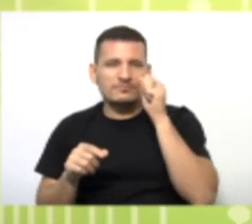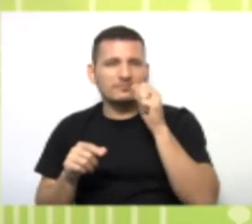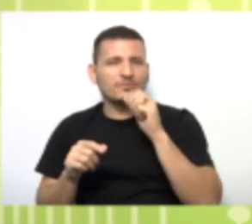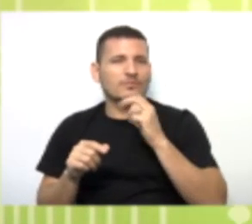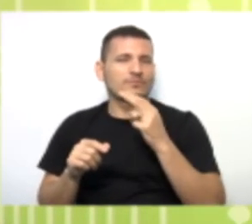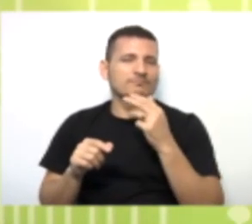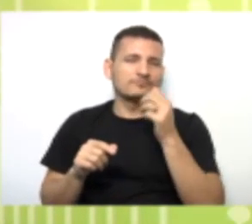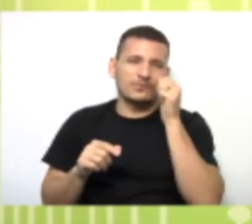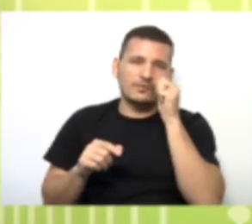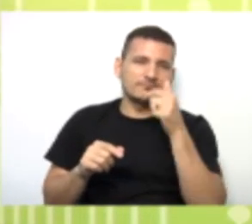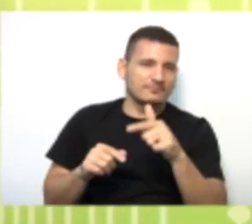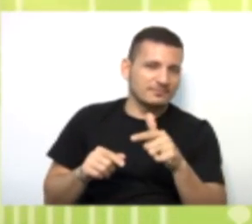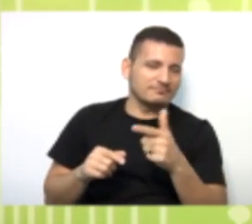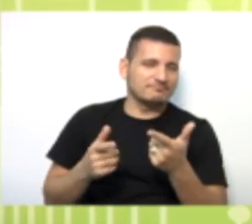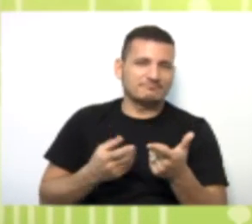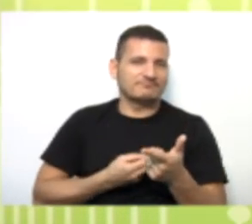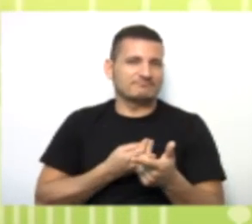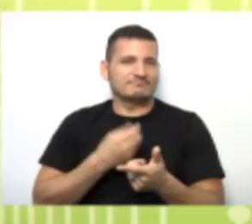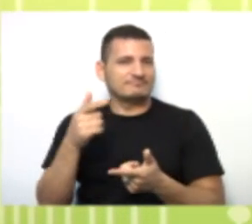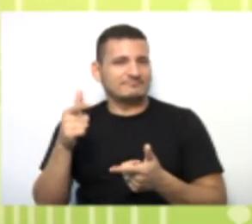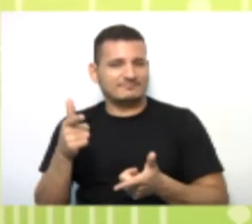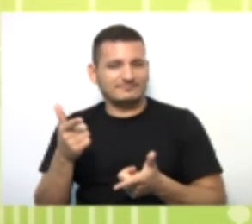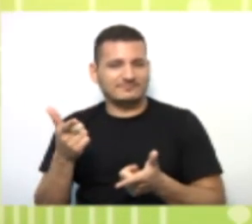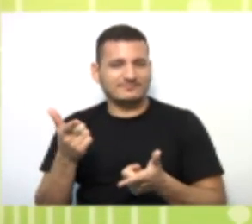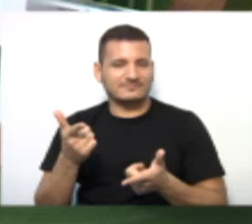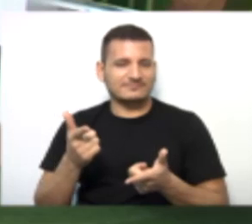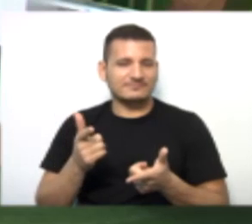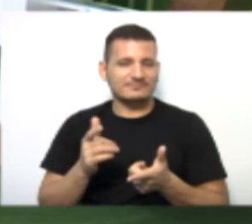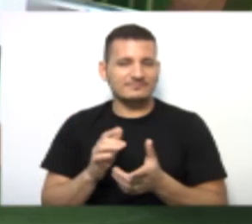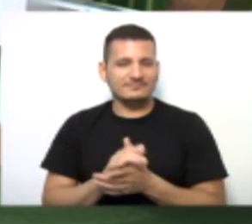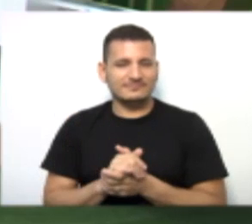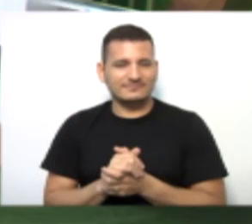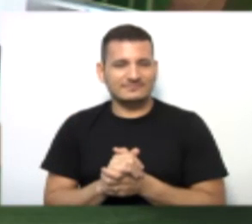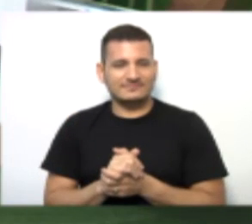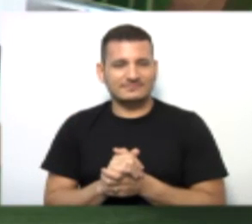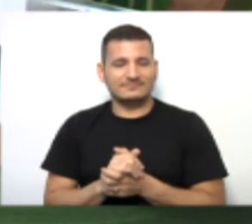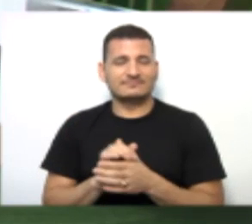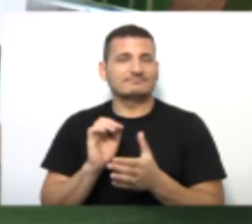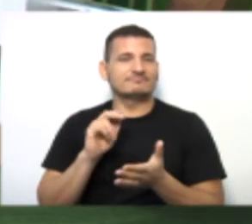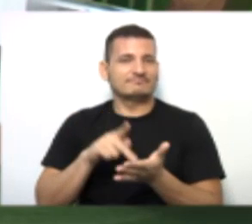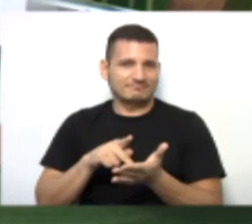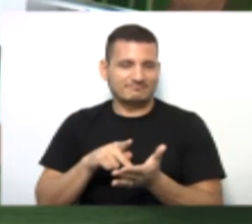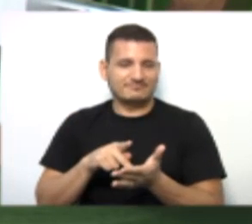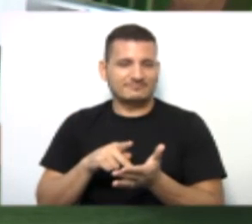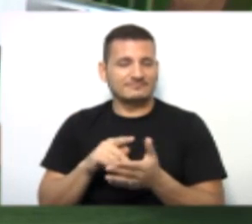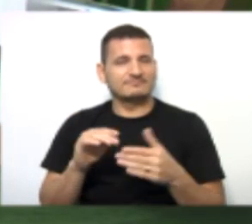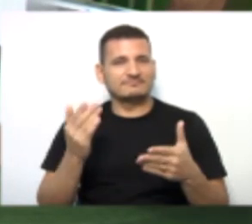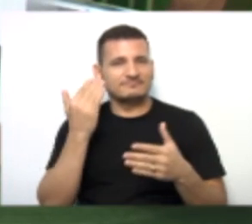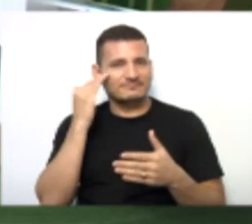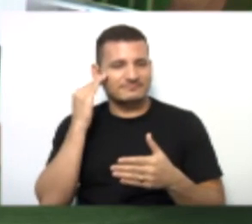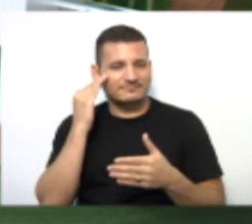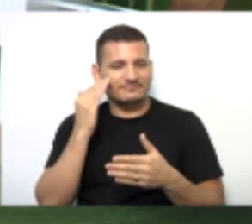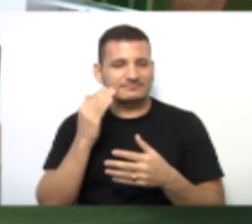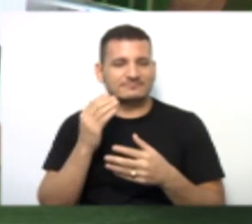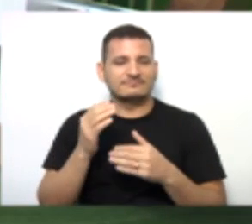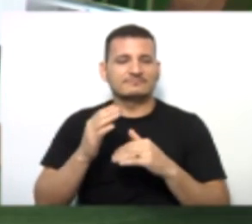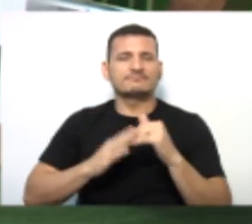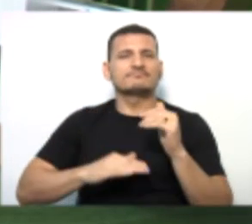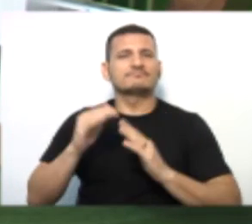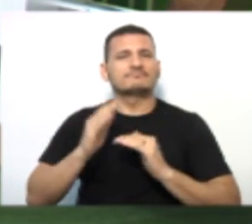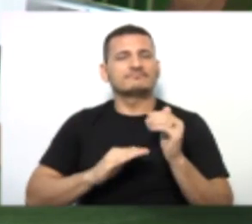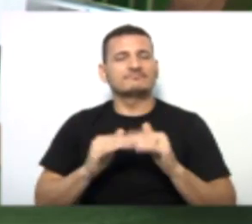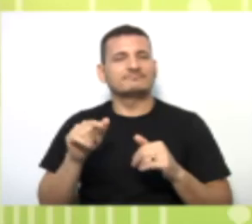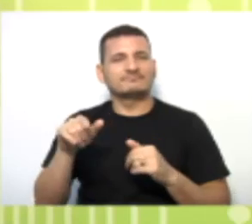professor? Você verá no Globo Repórter. Fato, né? Isso é fato. Mas a gente vai entender um pouquinho sobre a profissão desse